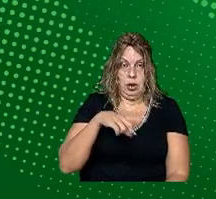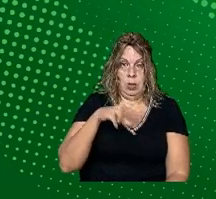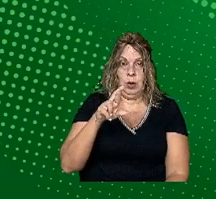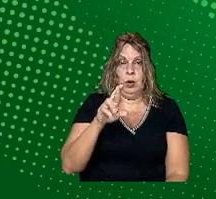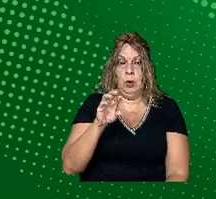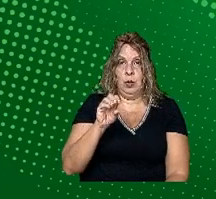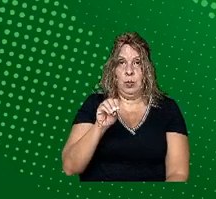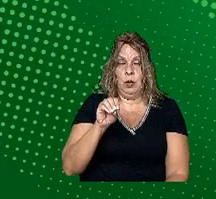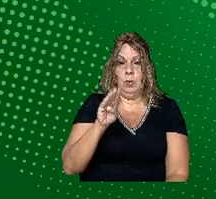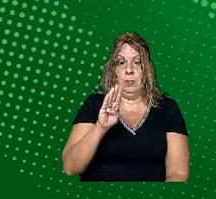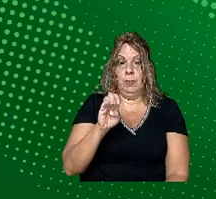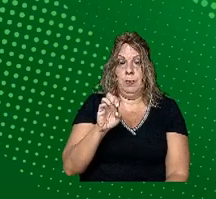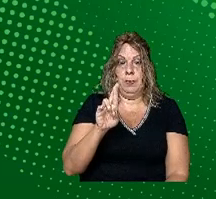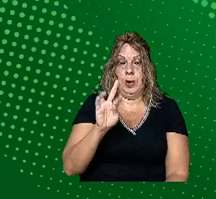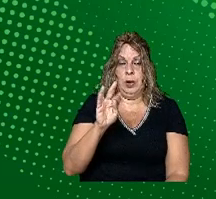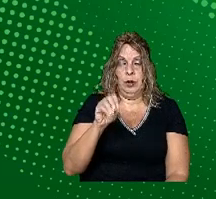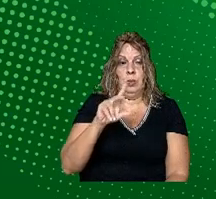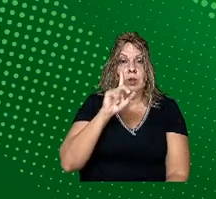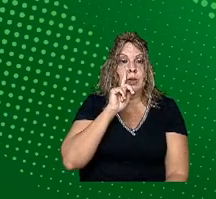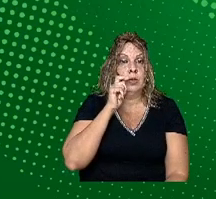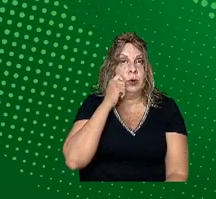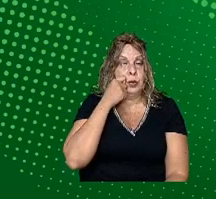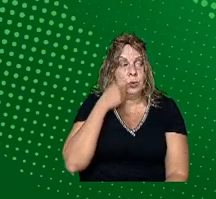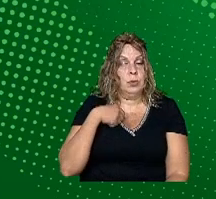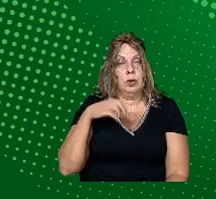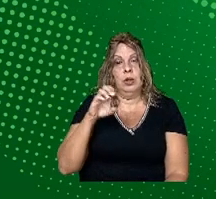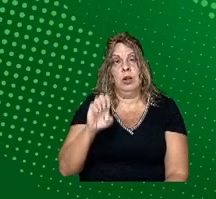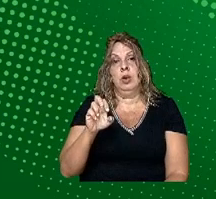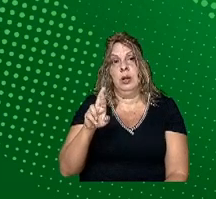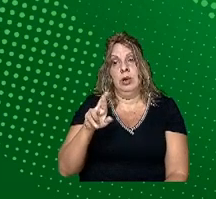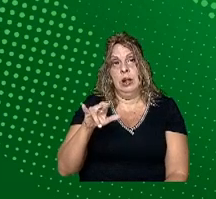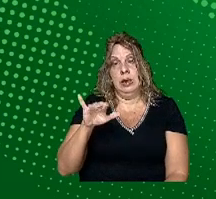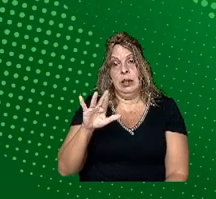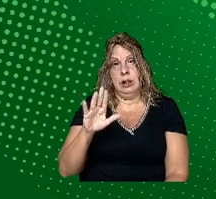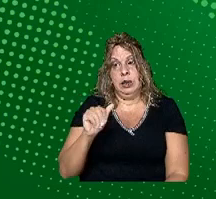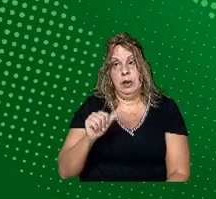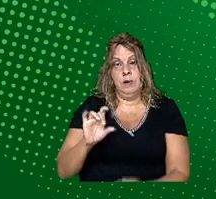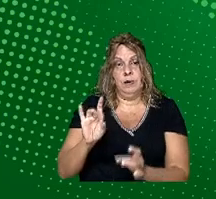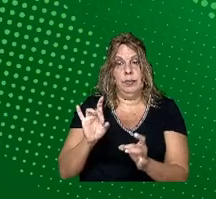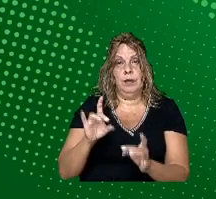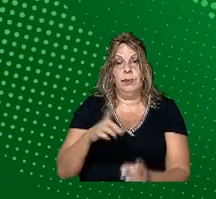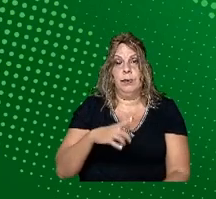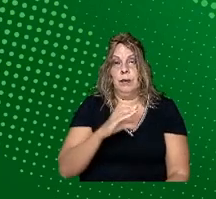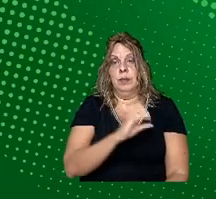América, em Aracaju. A Érica Santos foi a Pé Quente, Regional Siqueira Campos.